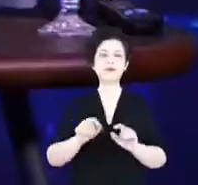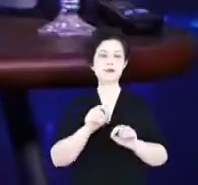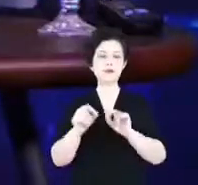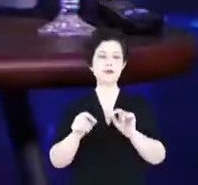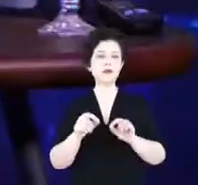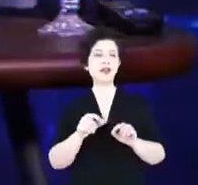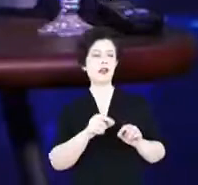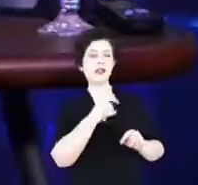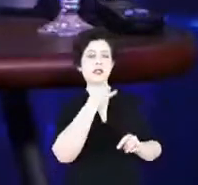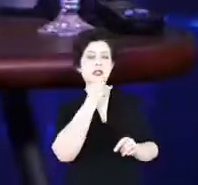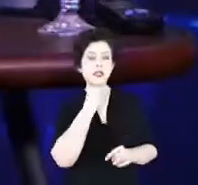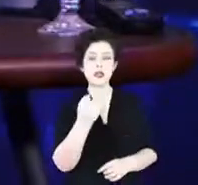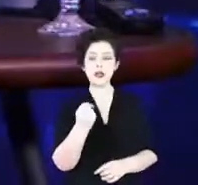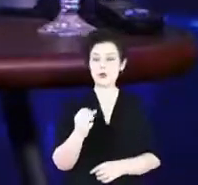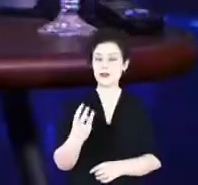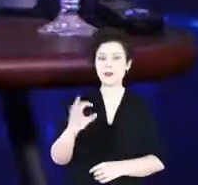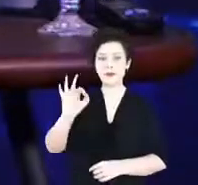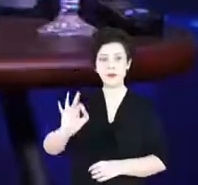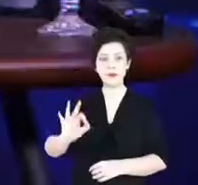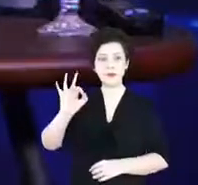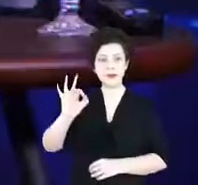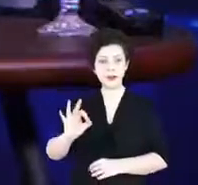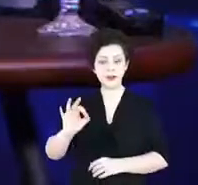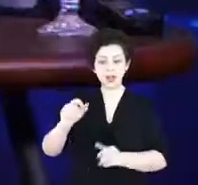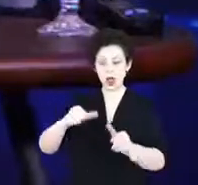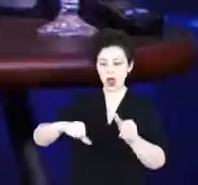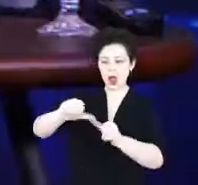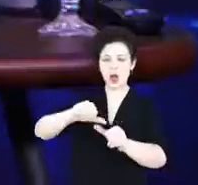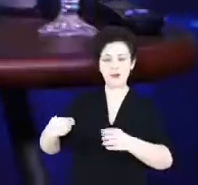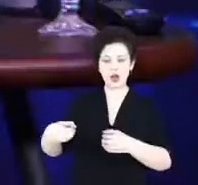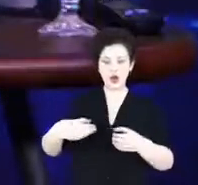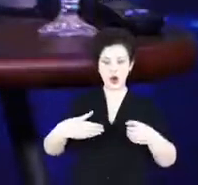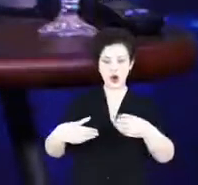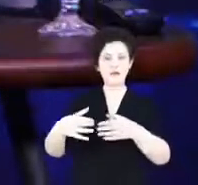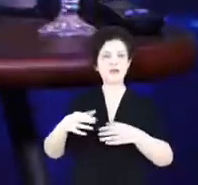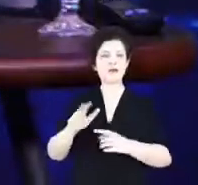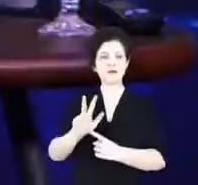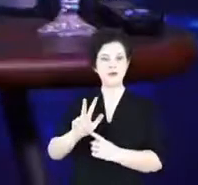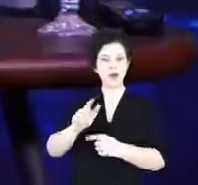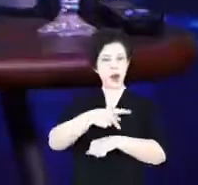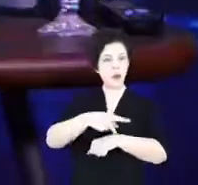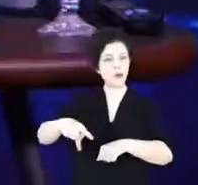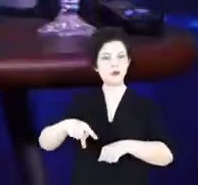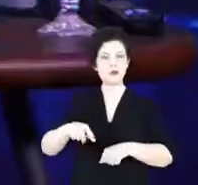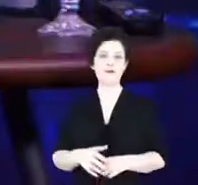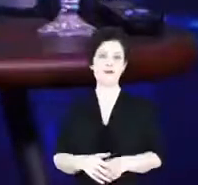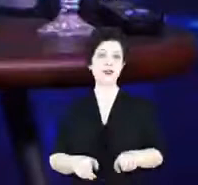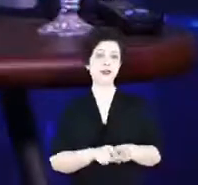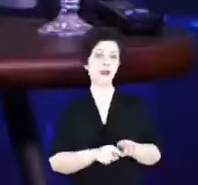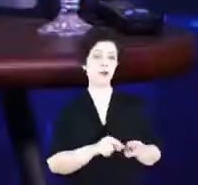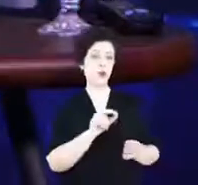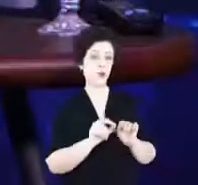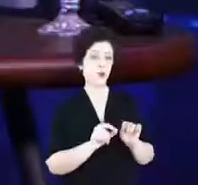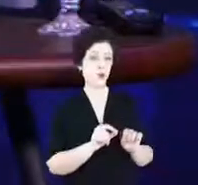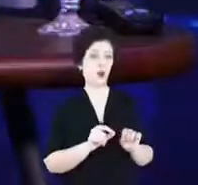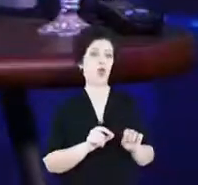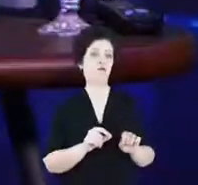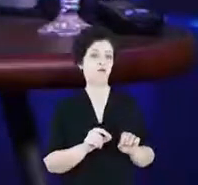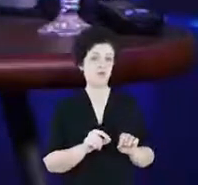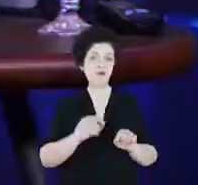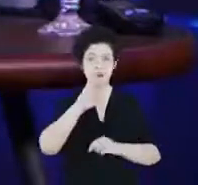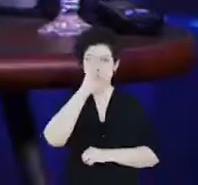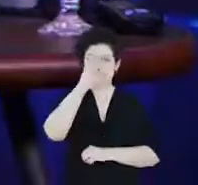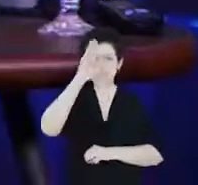em 83% renovável e pelo fato de ter a sua matriz